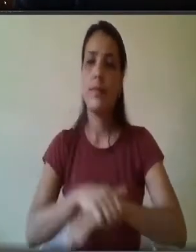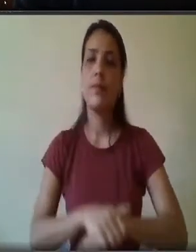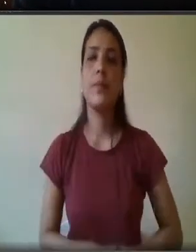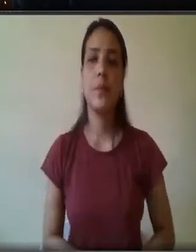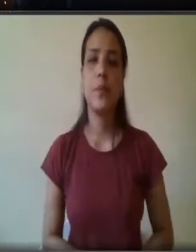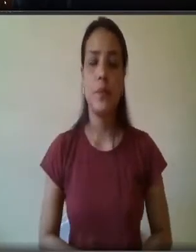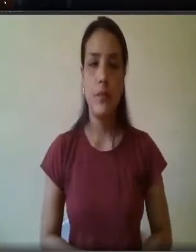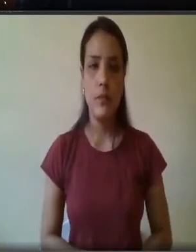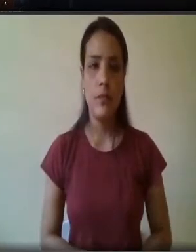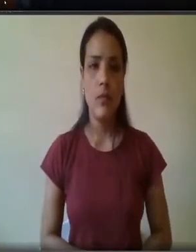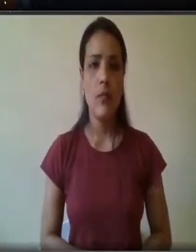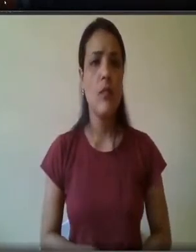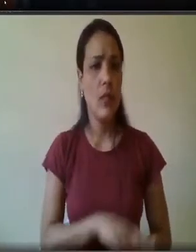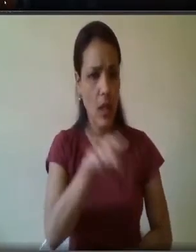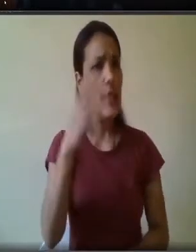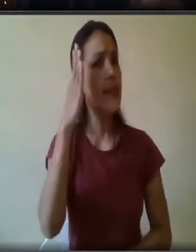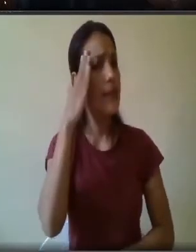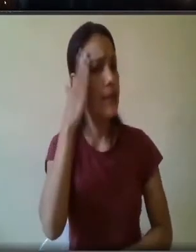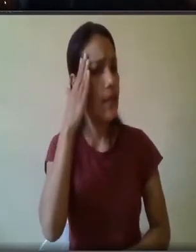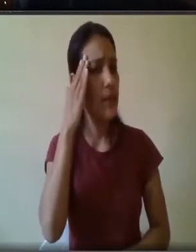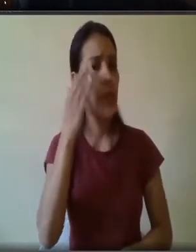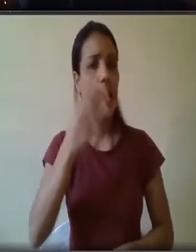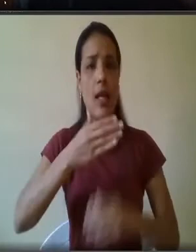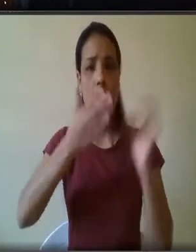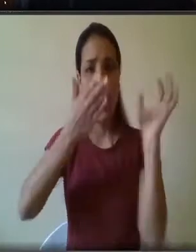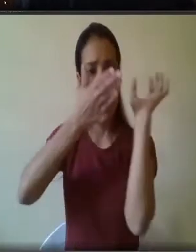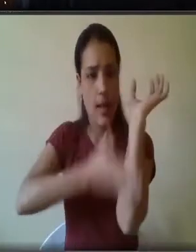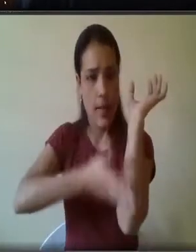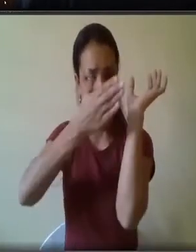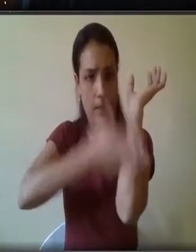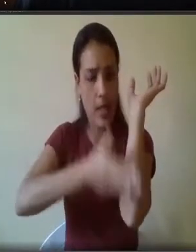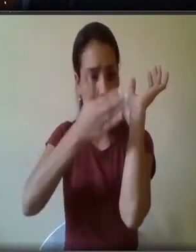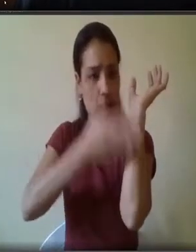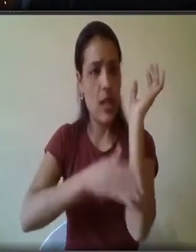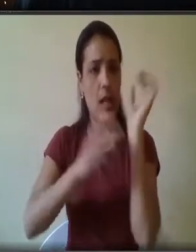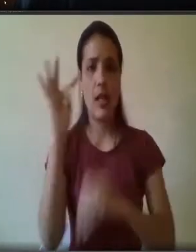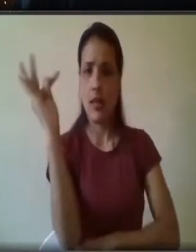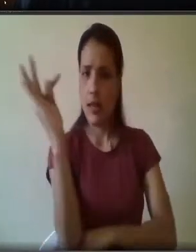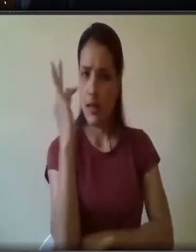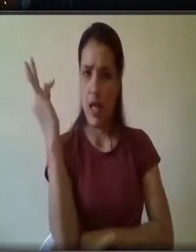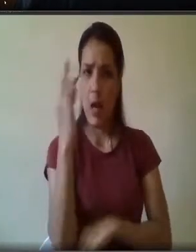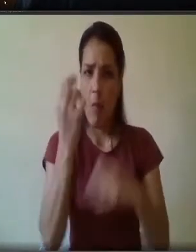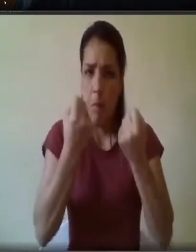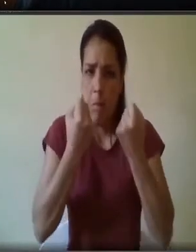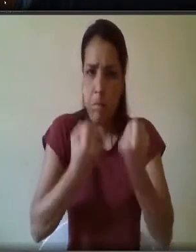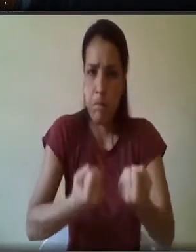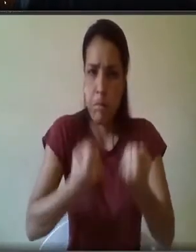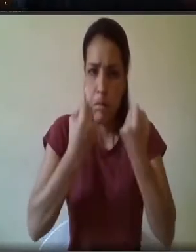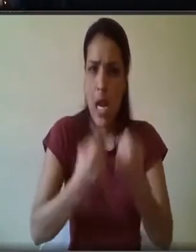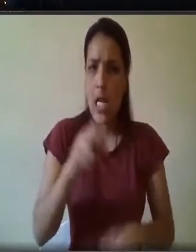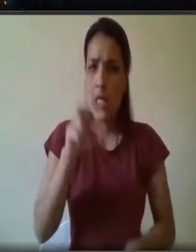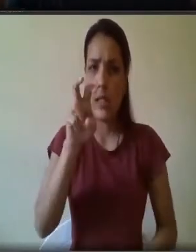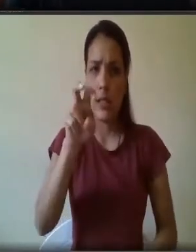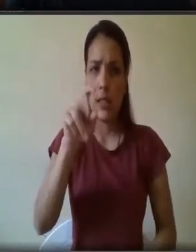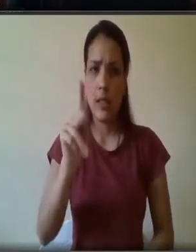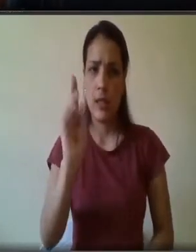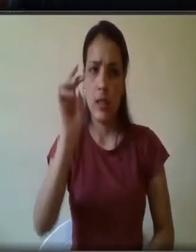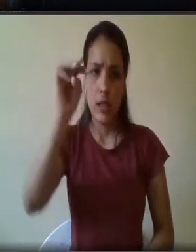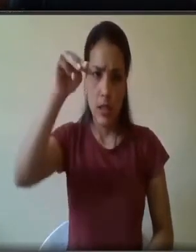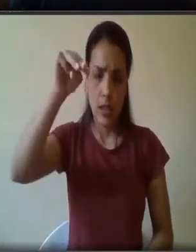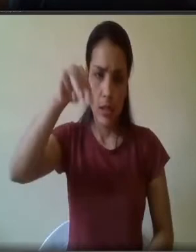que o abacaxi de Tarauacá, ele pesa 3, 4, 5, 6 quilos. Eu sempre